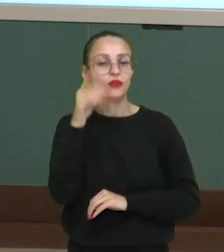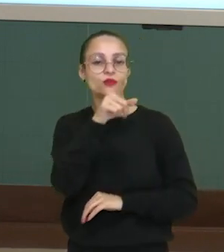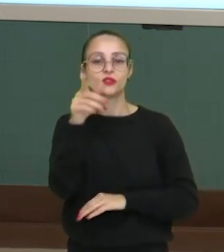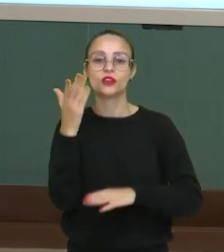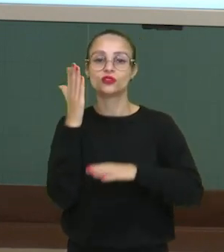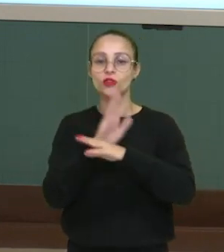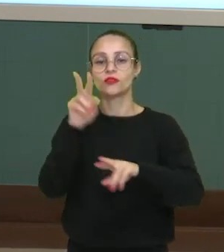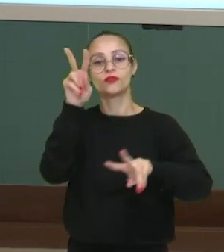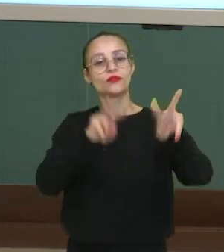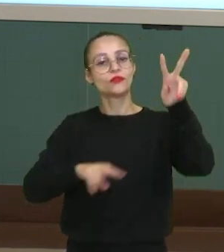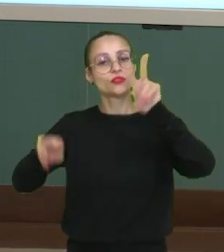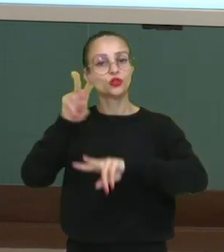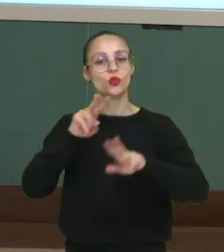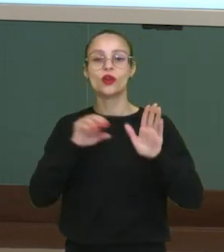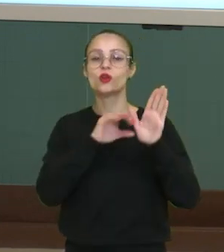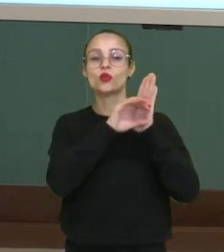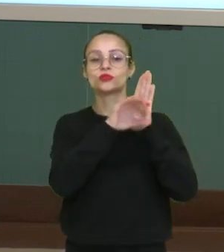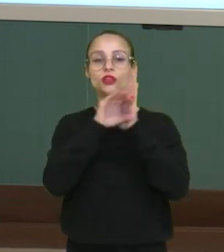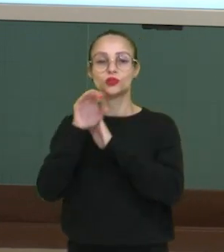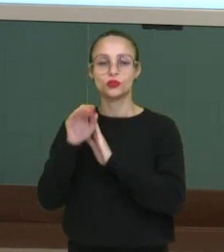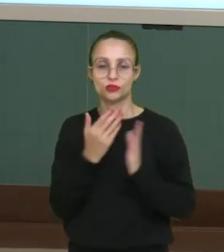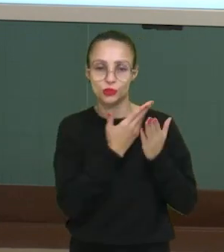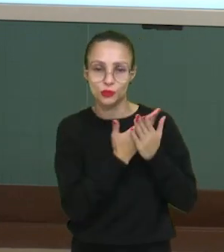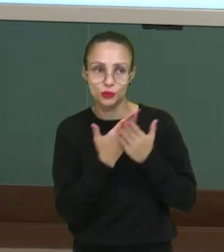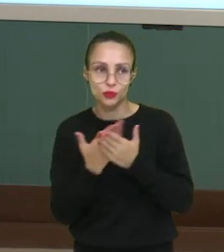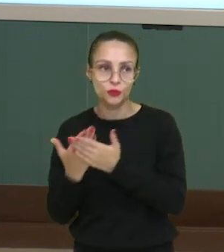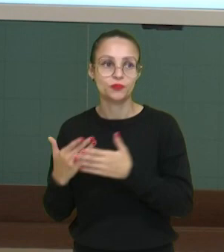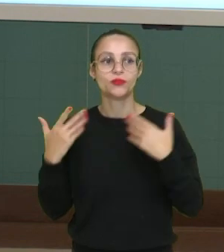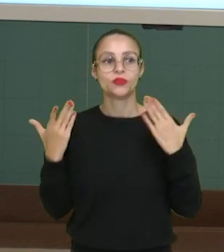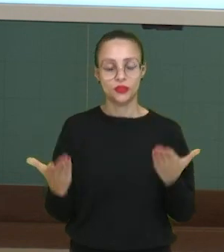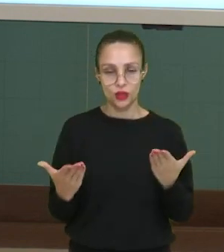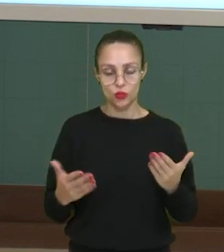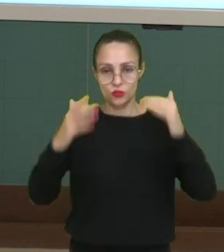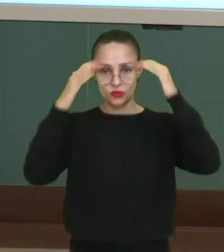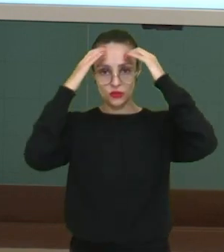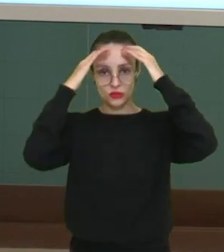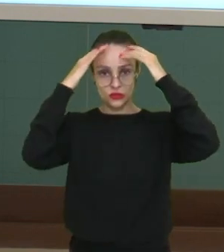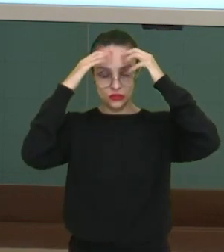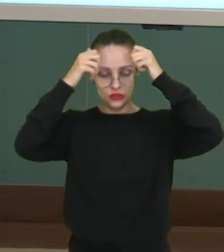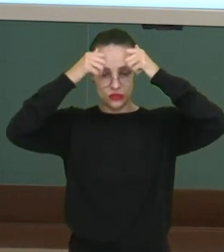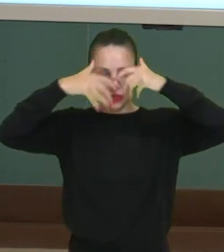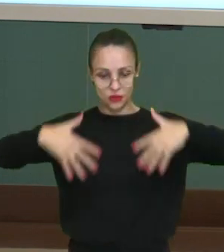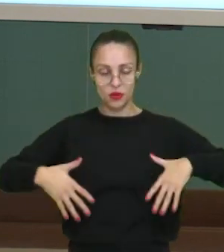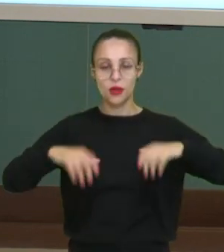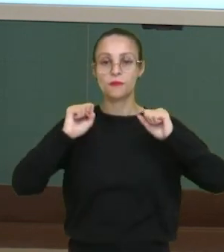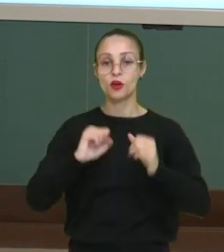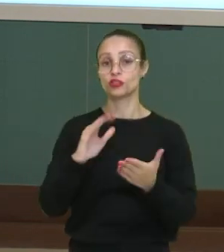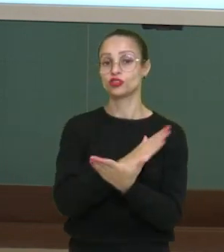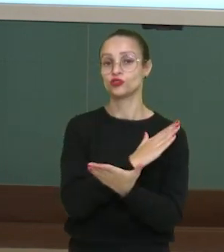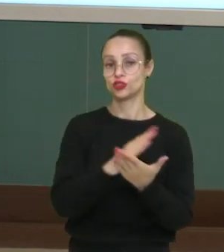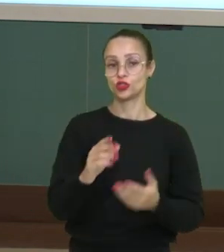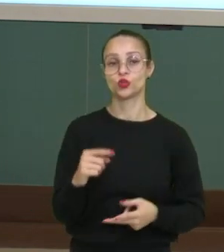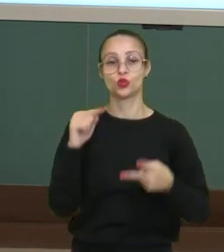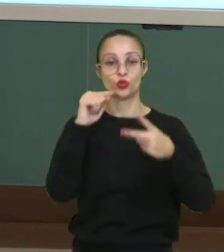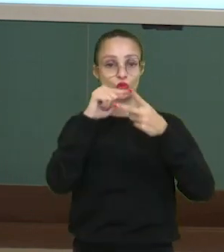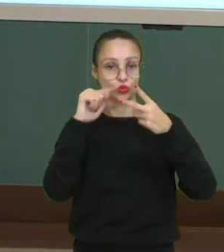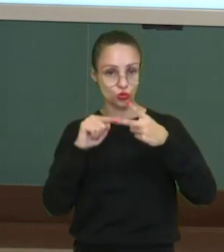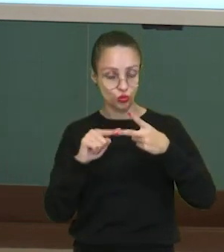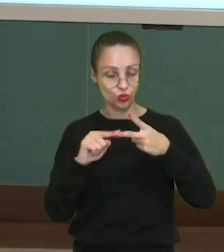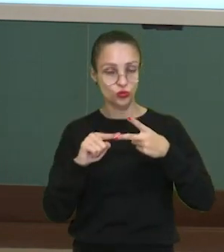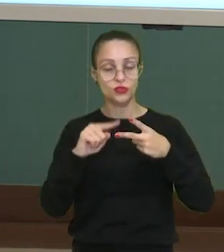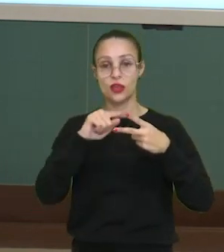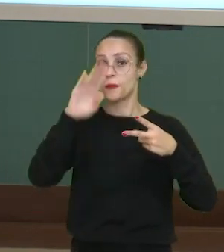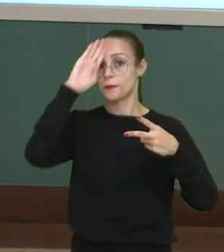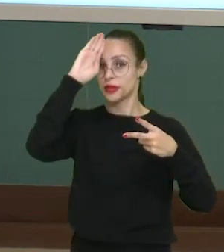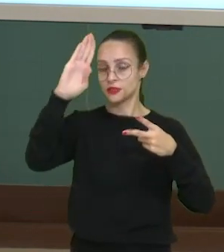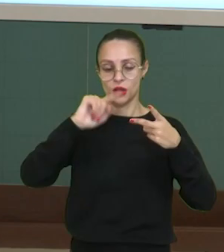a visualização dos termos que nós vimos. Então, o nosso sistema nervoso ele pode ser dividido em duas partes, o